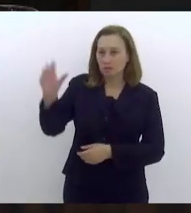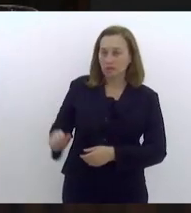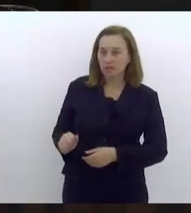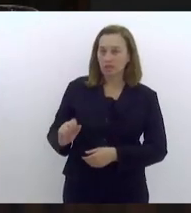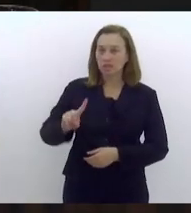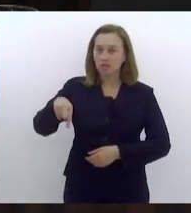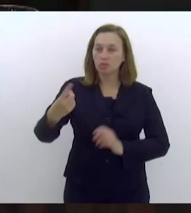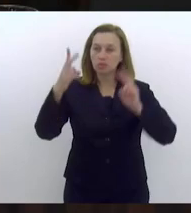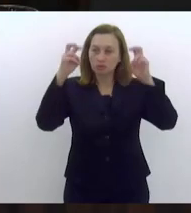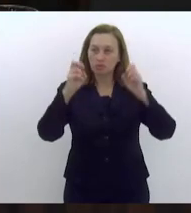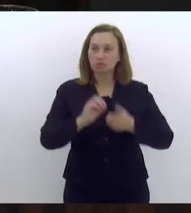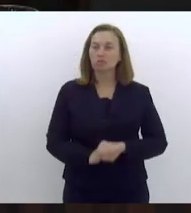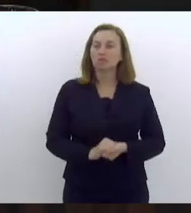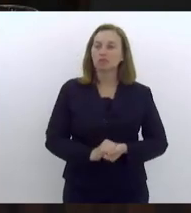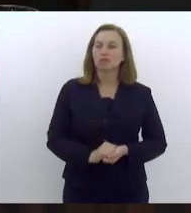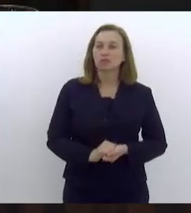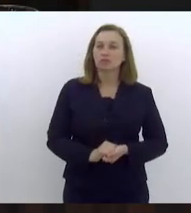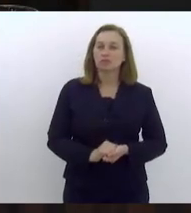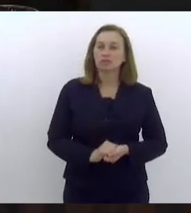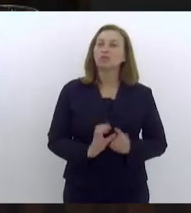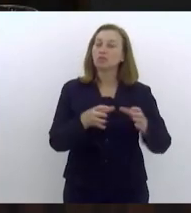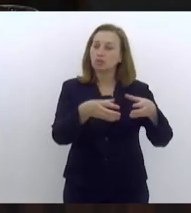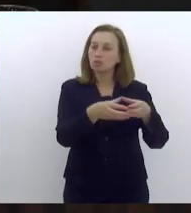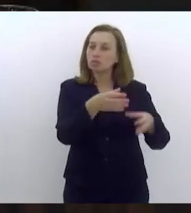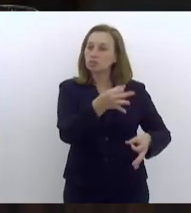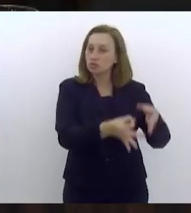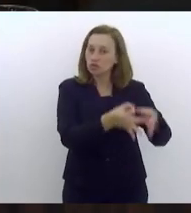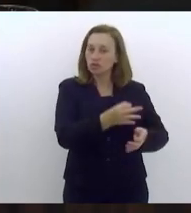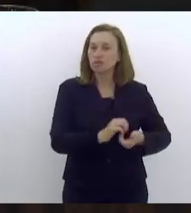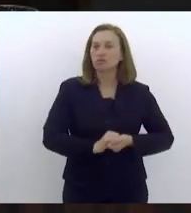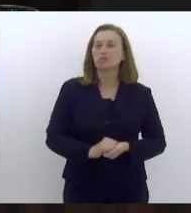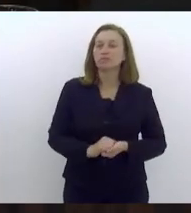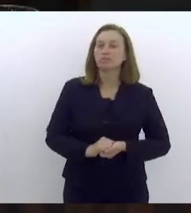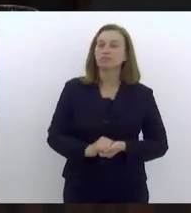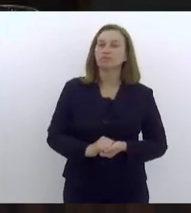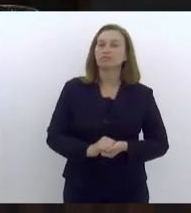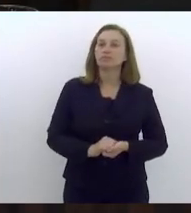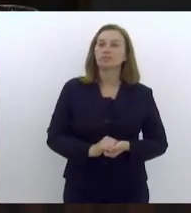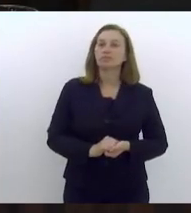outras providências. Pendentes pareceres das comissões de Constituição e Justiça,